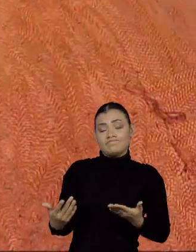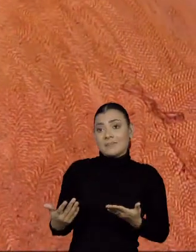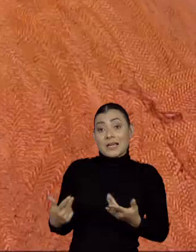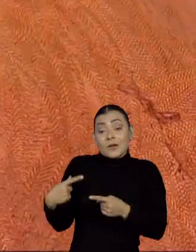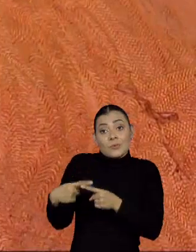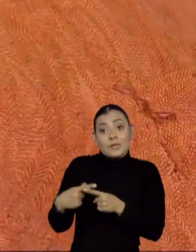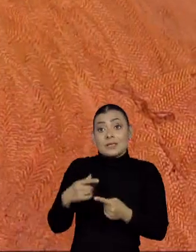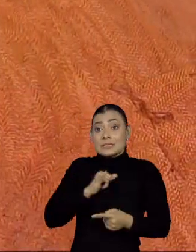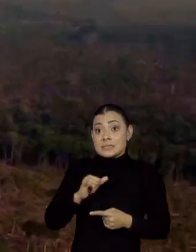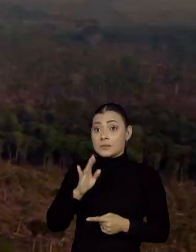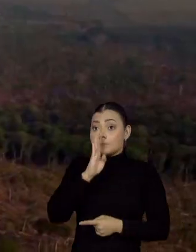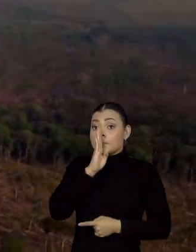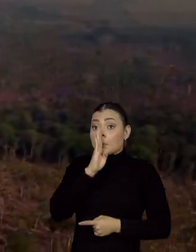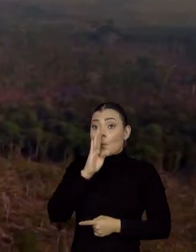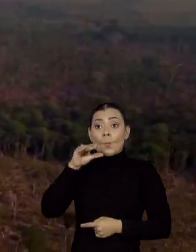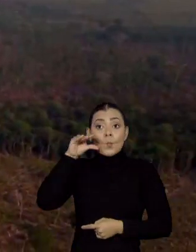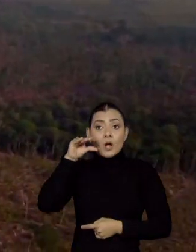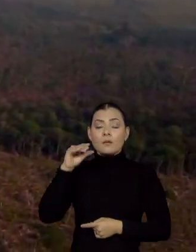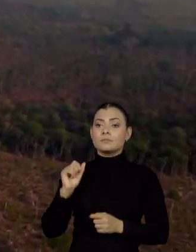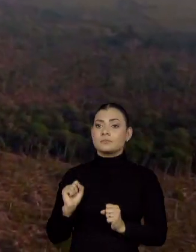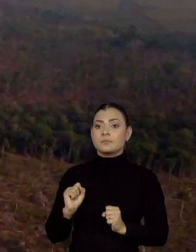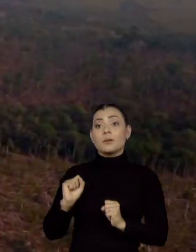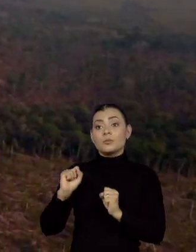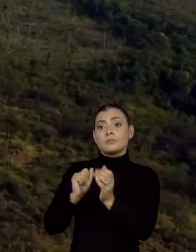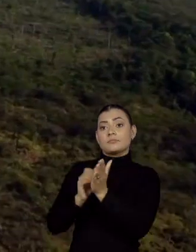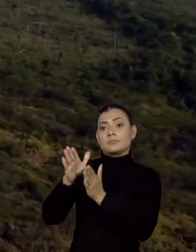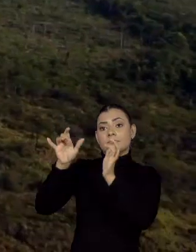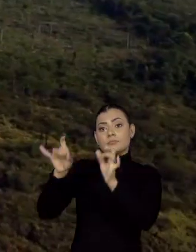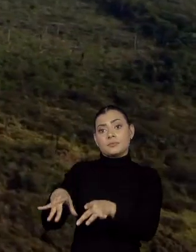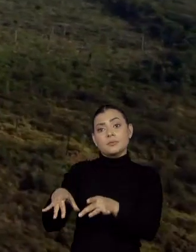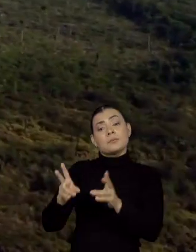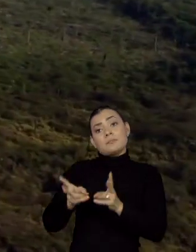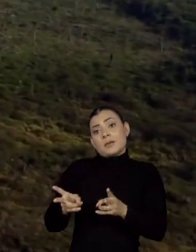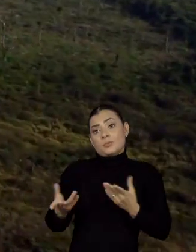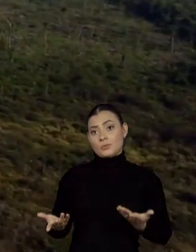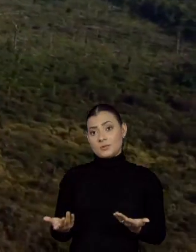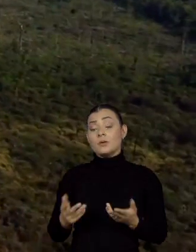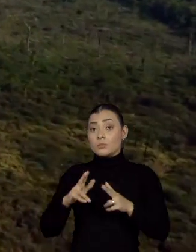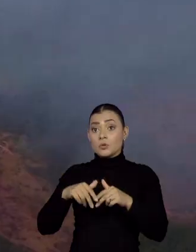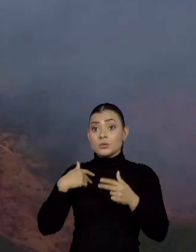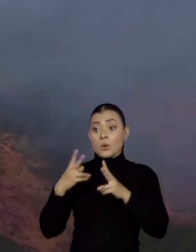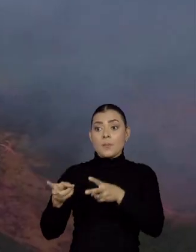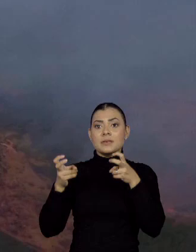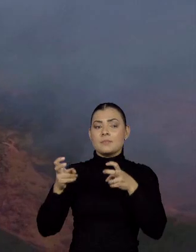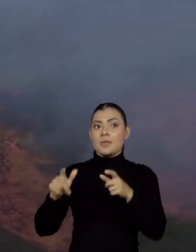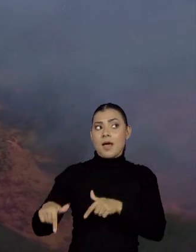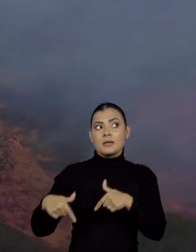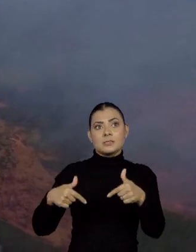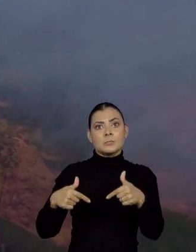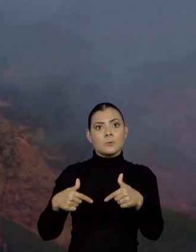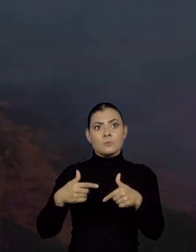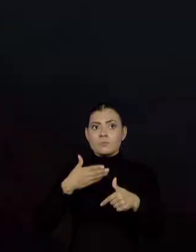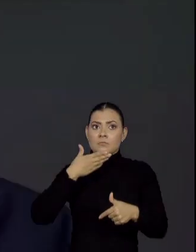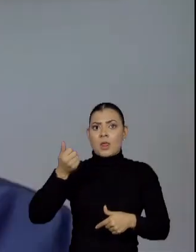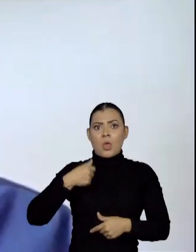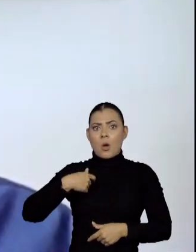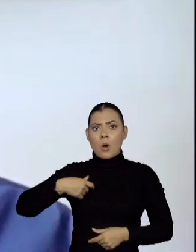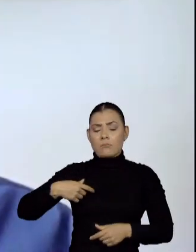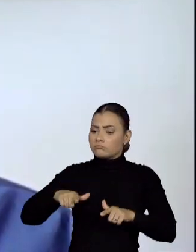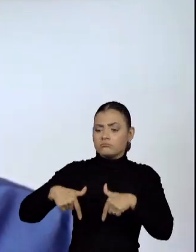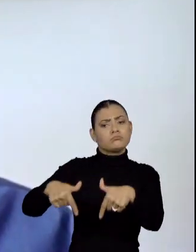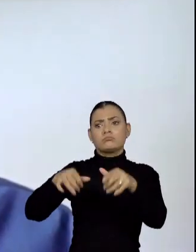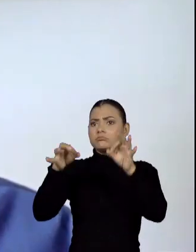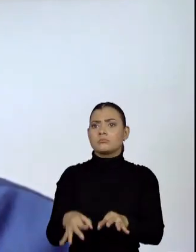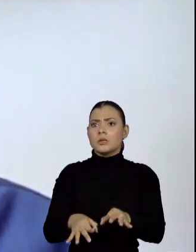mesmo se eu ficasse quieto, eu ia acabar sendo exonerado do mesmo jeito. Então eu percebi que tendo uma reação forte, e isso